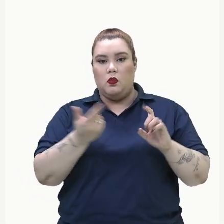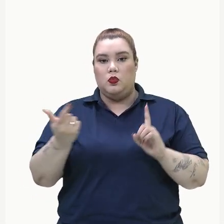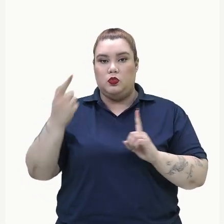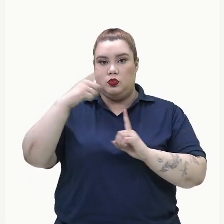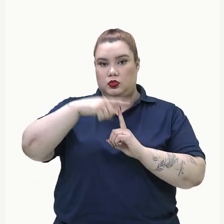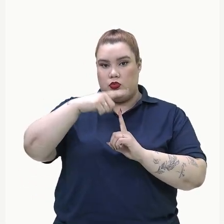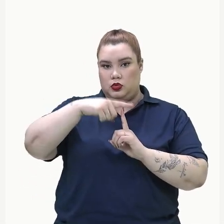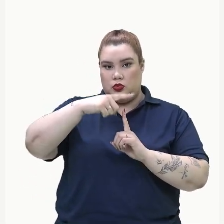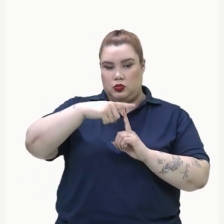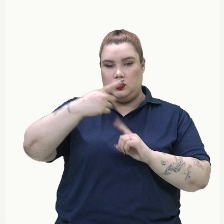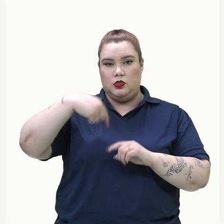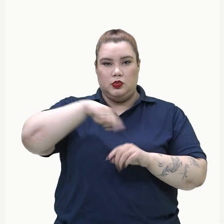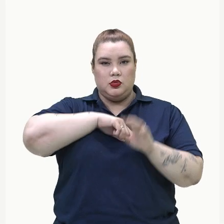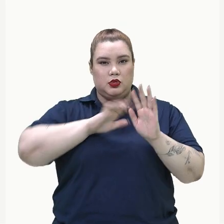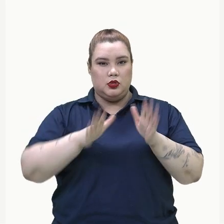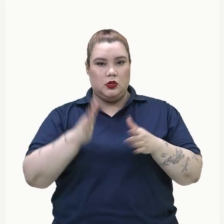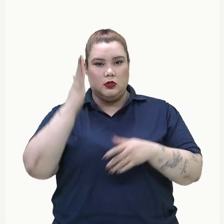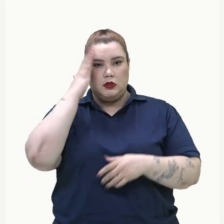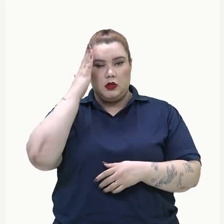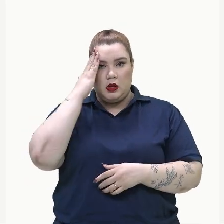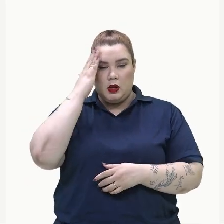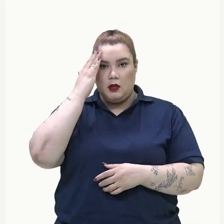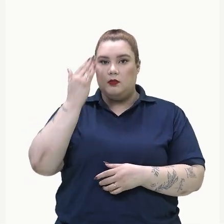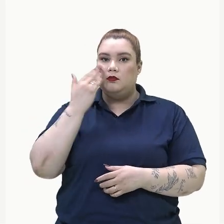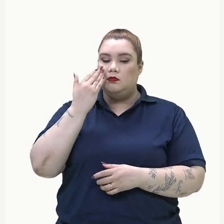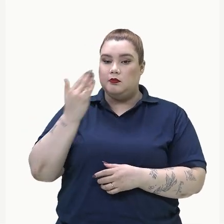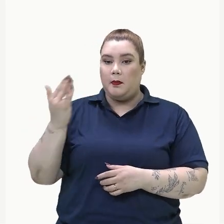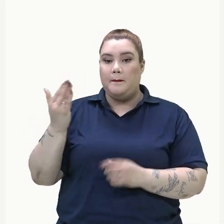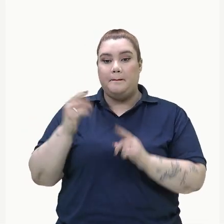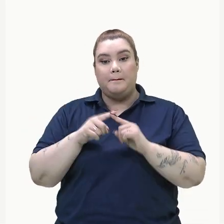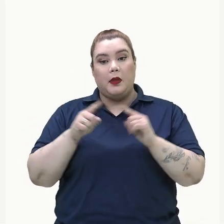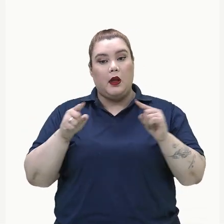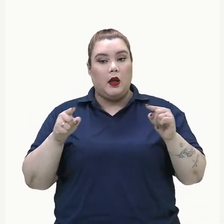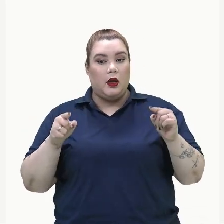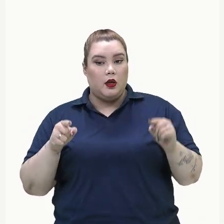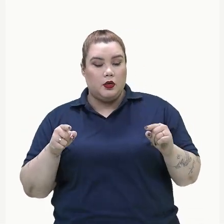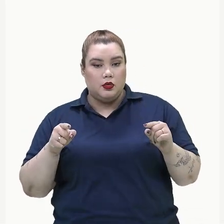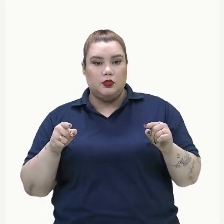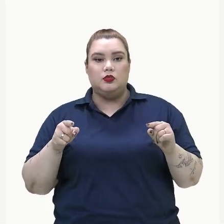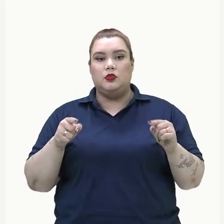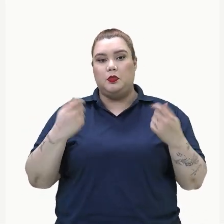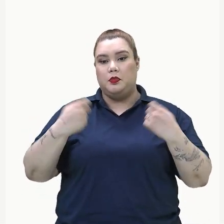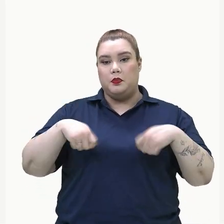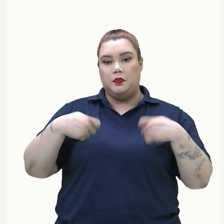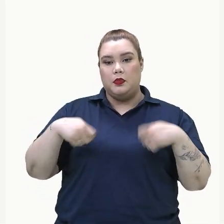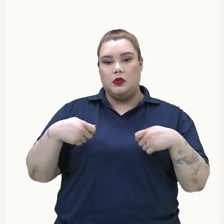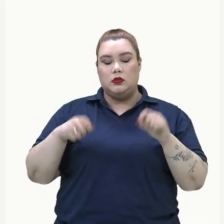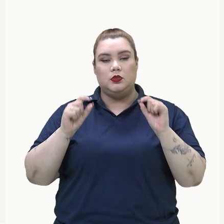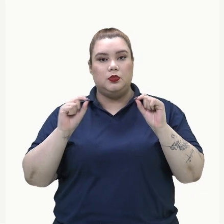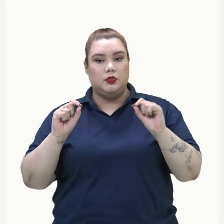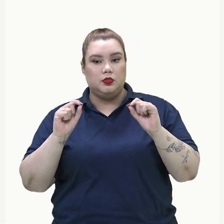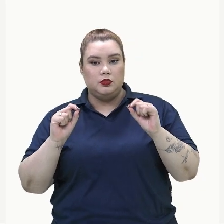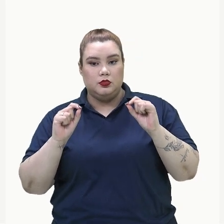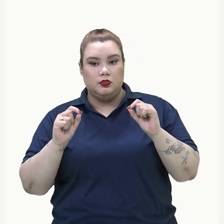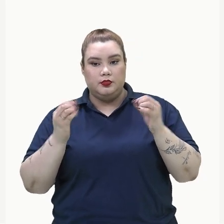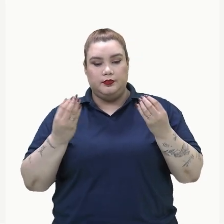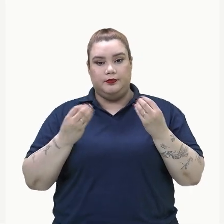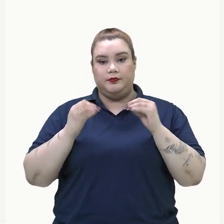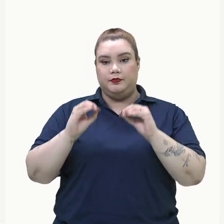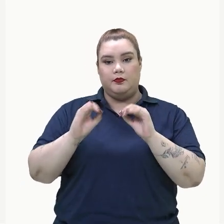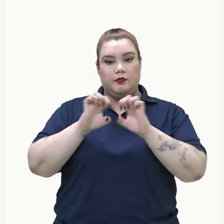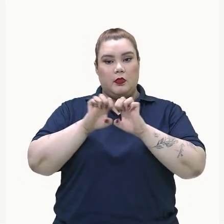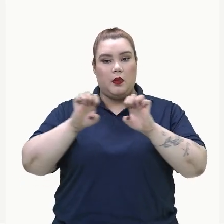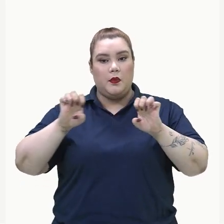né? Nós até já sabemos qual é esse formato, né? Mas a gente precisa colocar ele na forma da